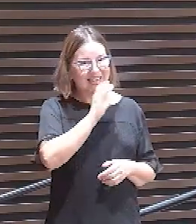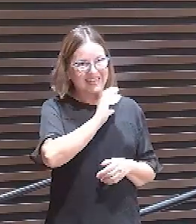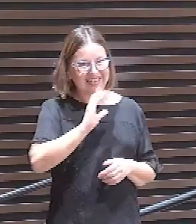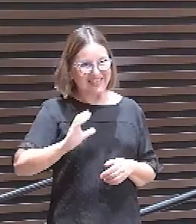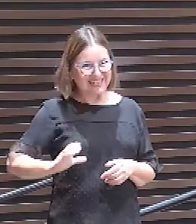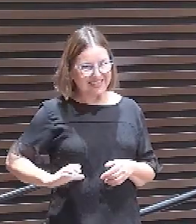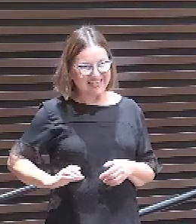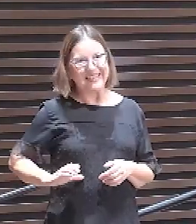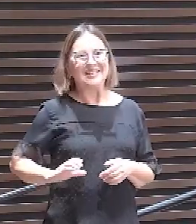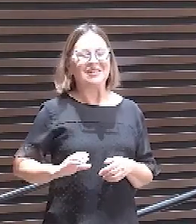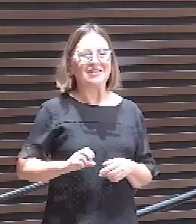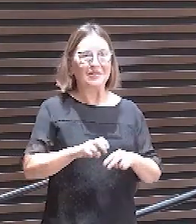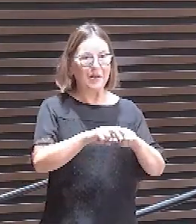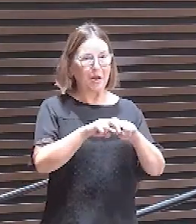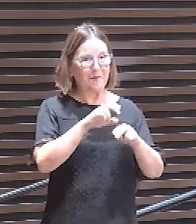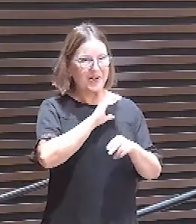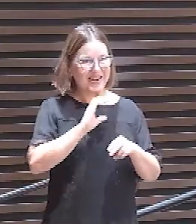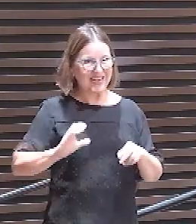Cristo.